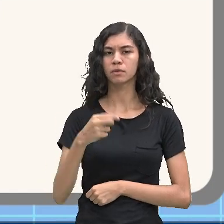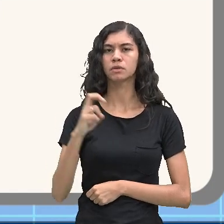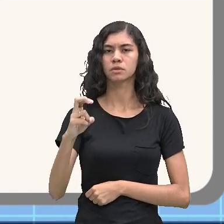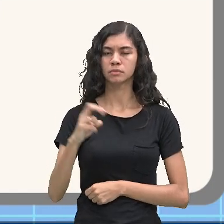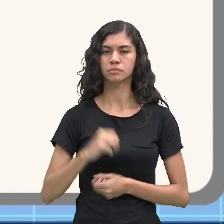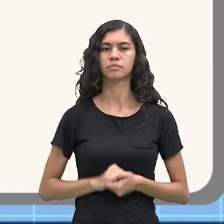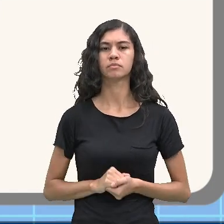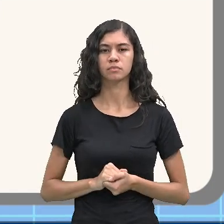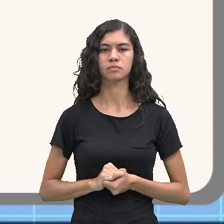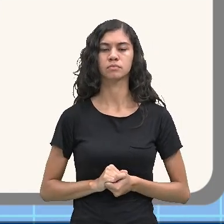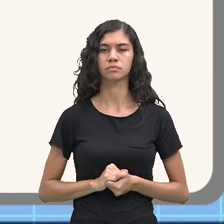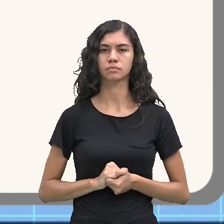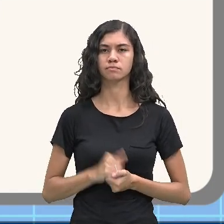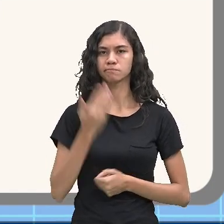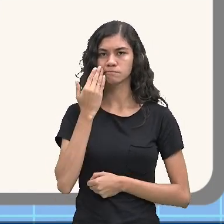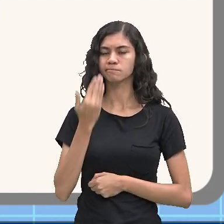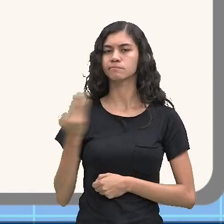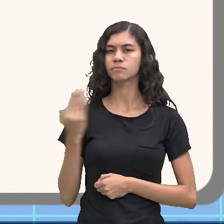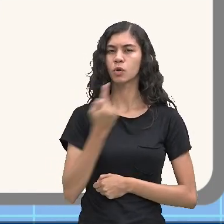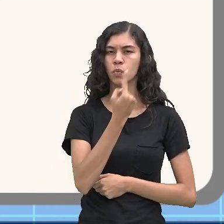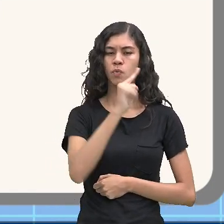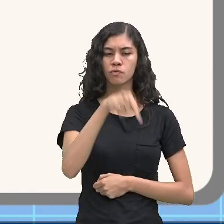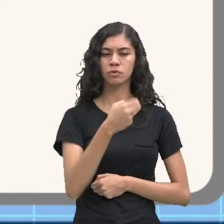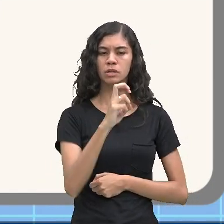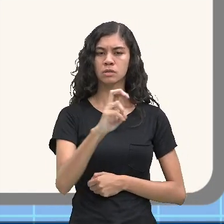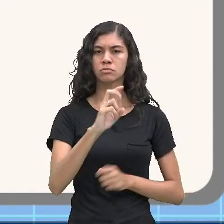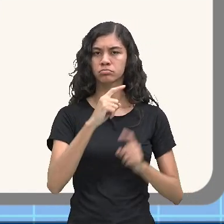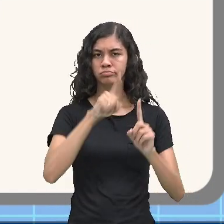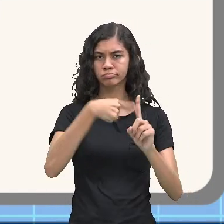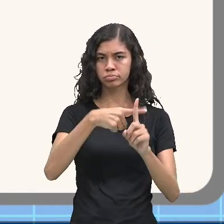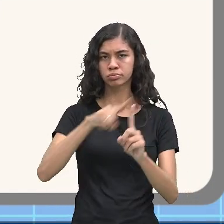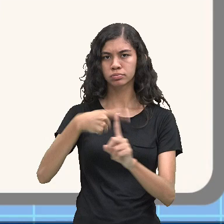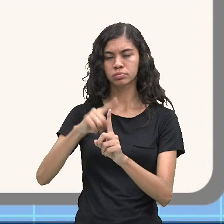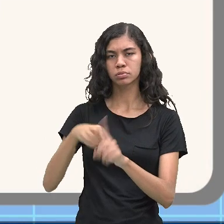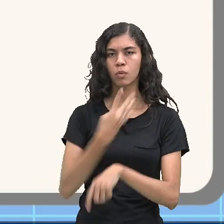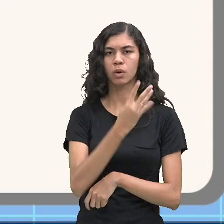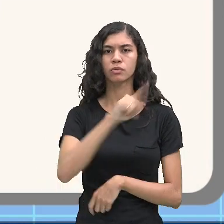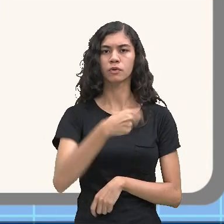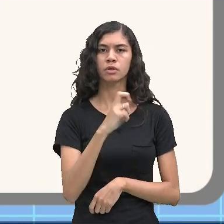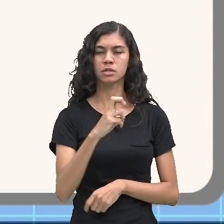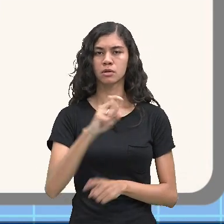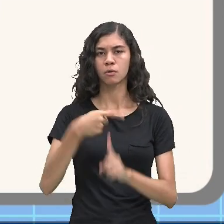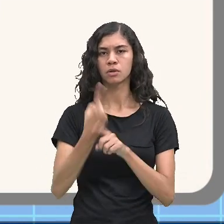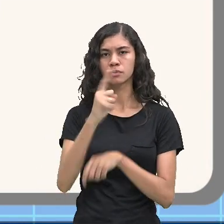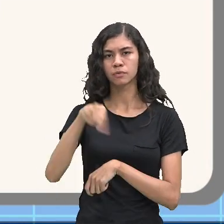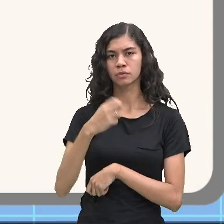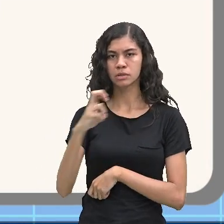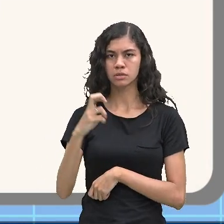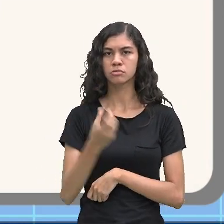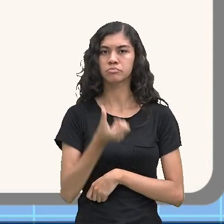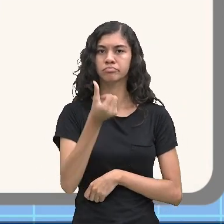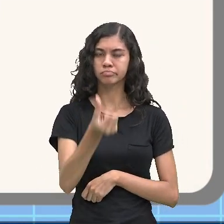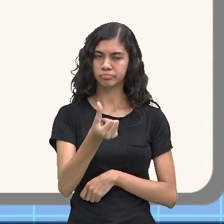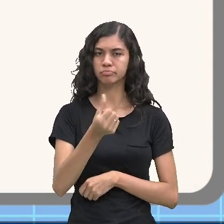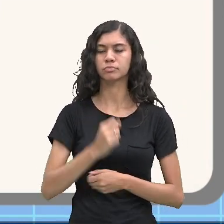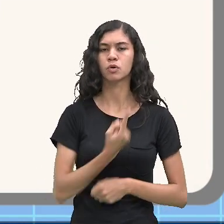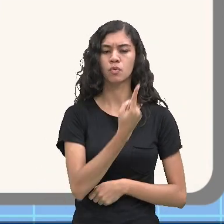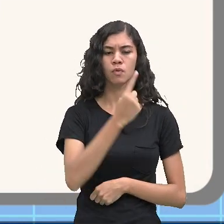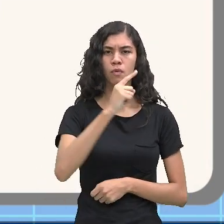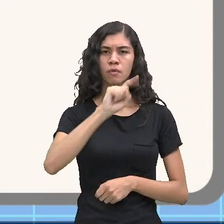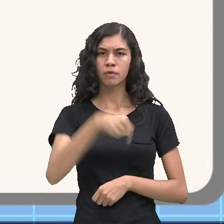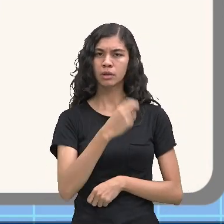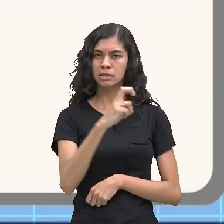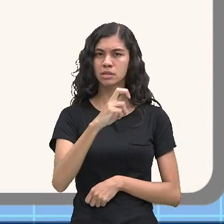E aí nós vamos ter 1,5. Vou somar aqui embaixo, olha. 4,5 mais 1,5 é igual a 6. 1,5 dividido para